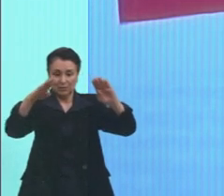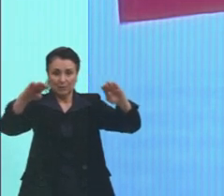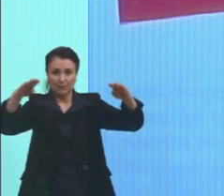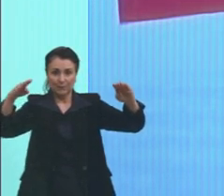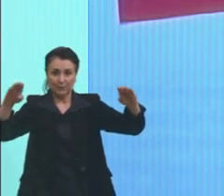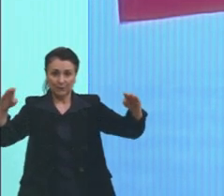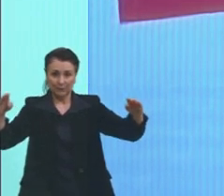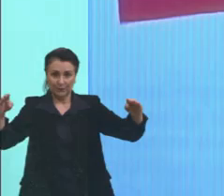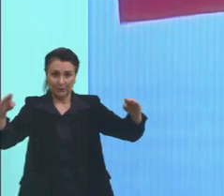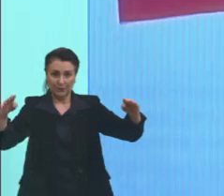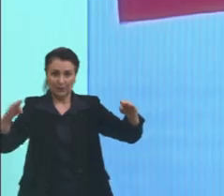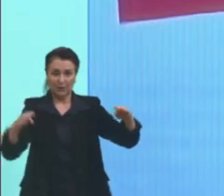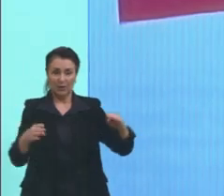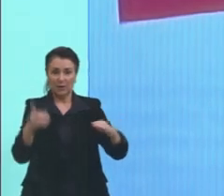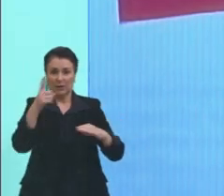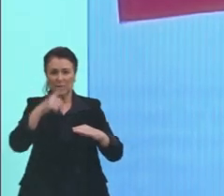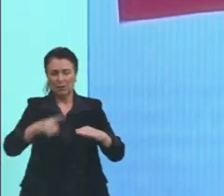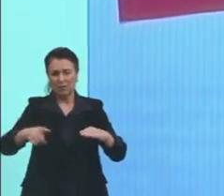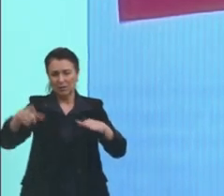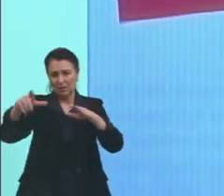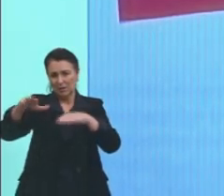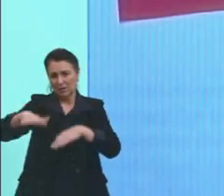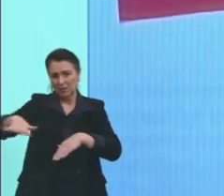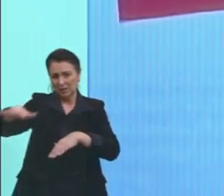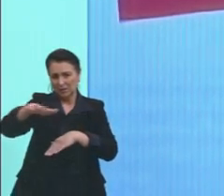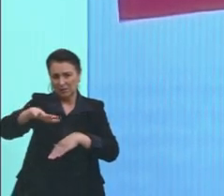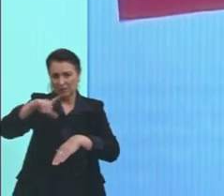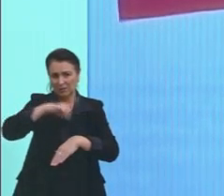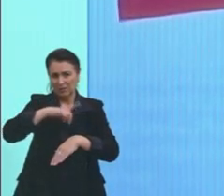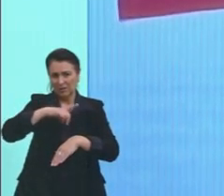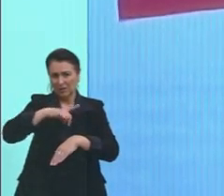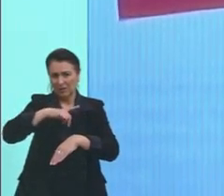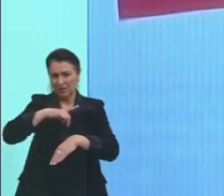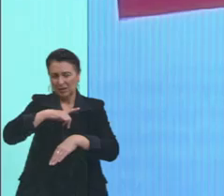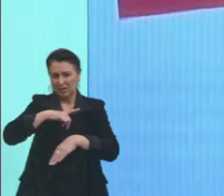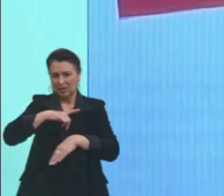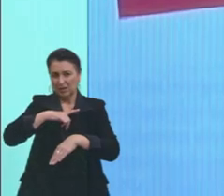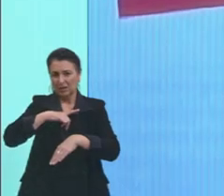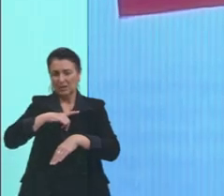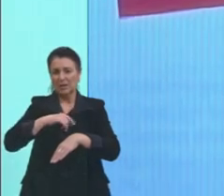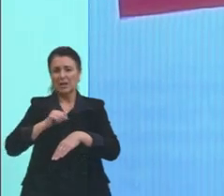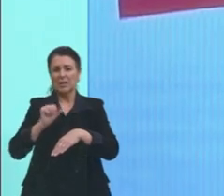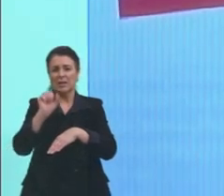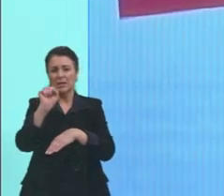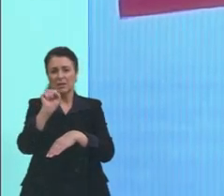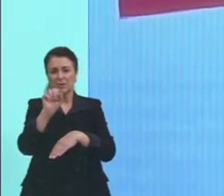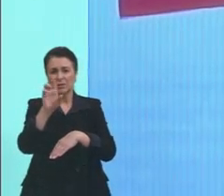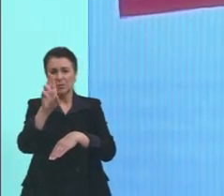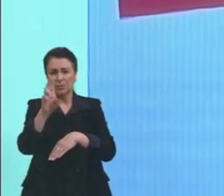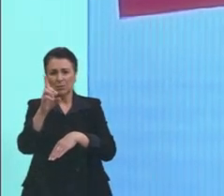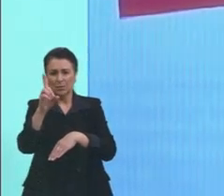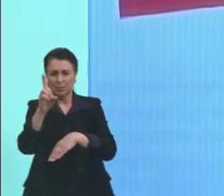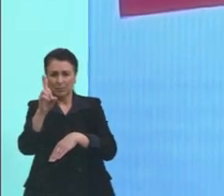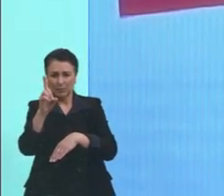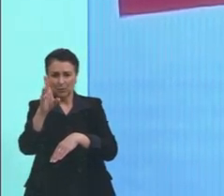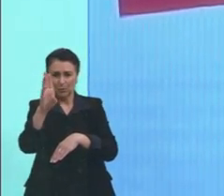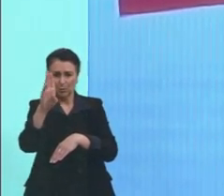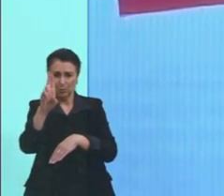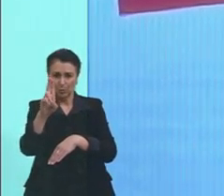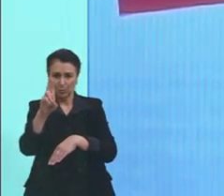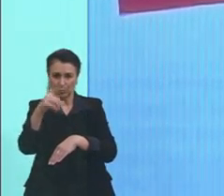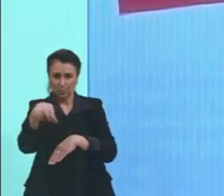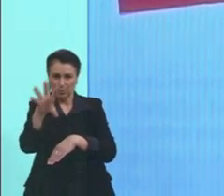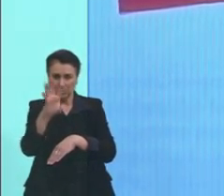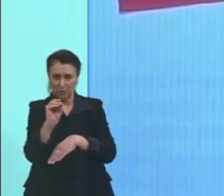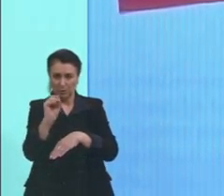e já aqui né nessa região nós vamos ter uma zona de subducção tá então vai ter um não tem